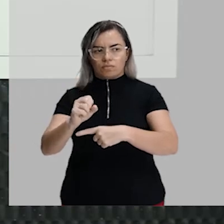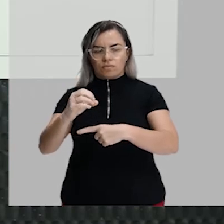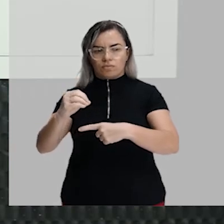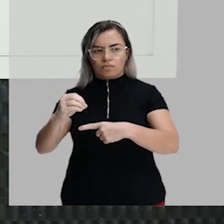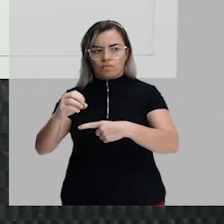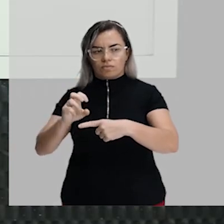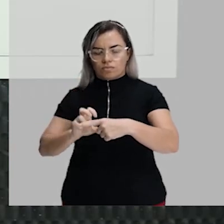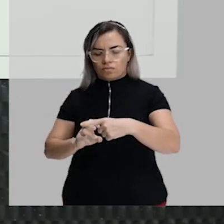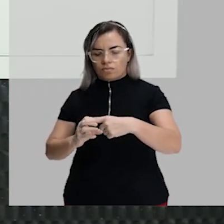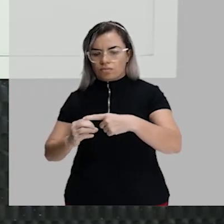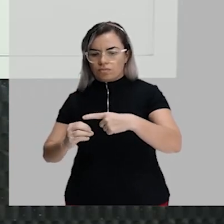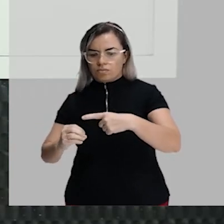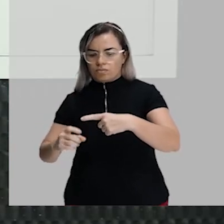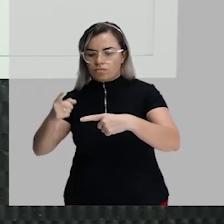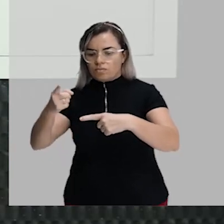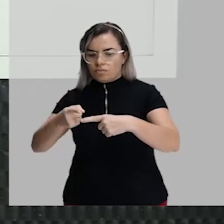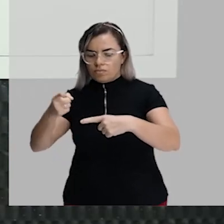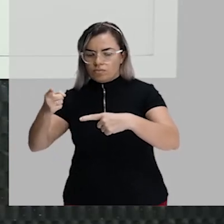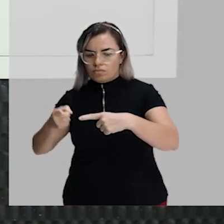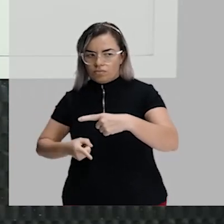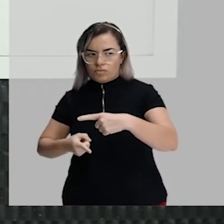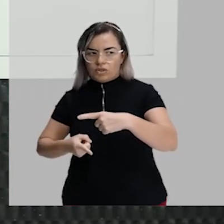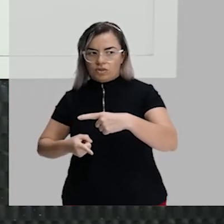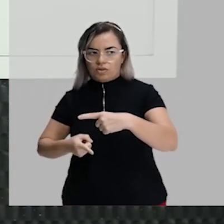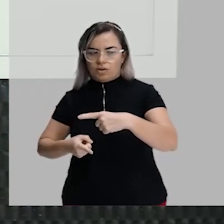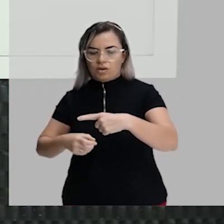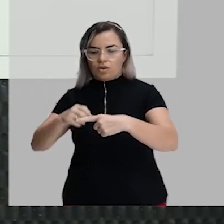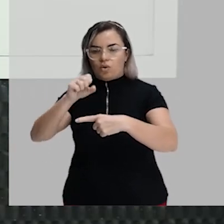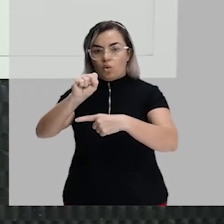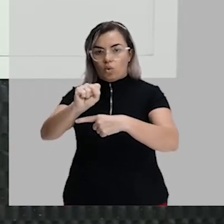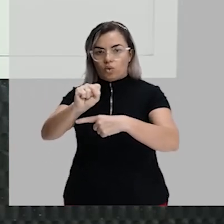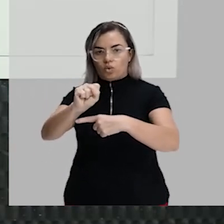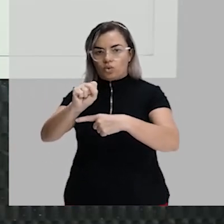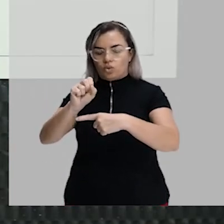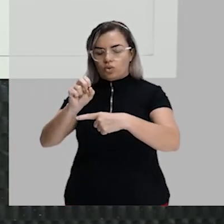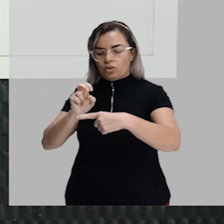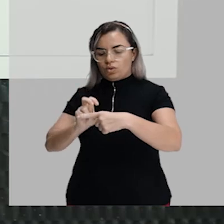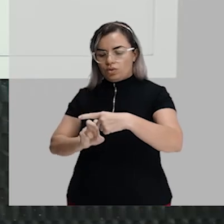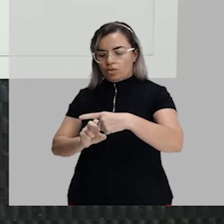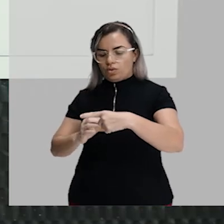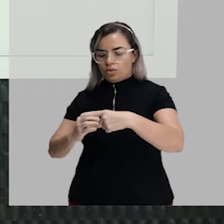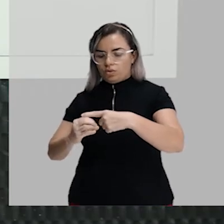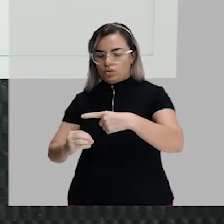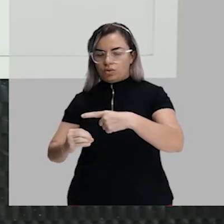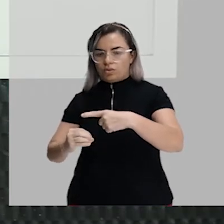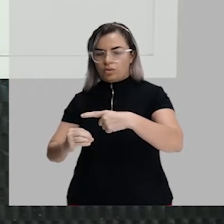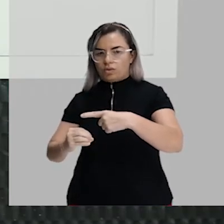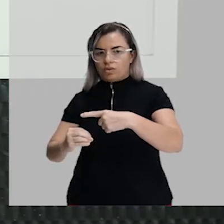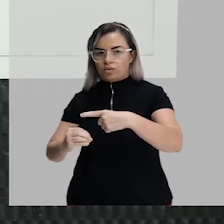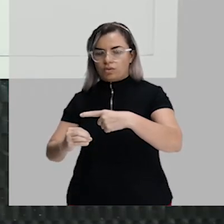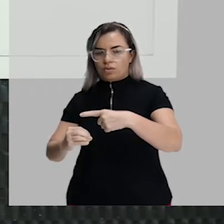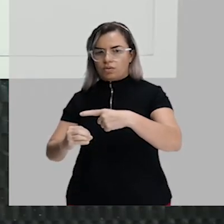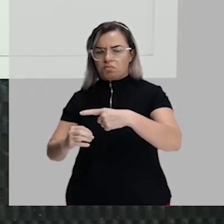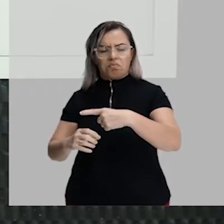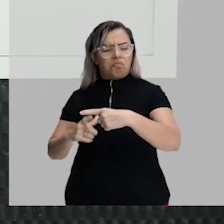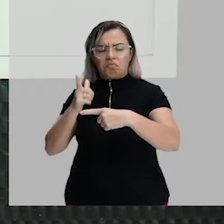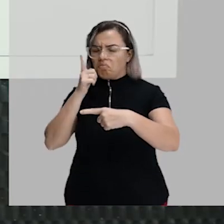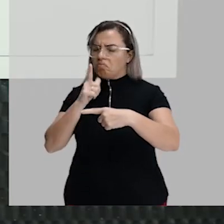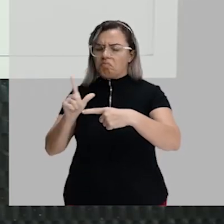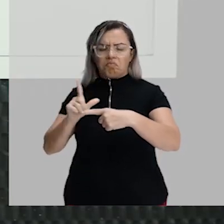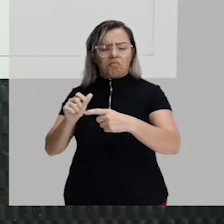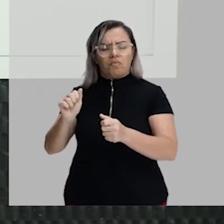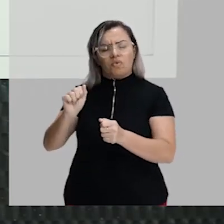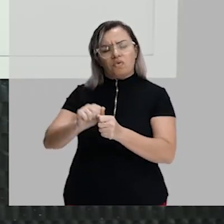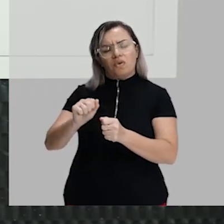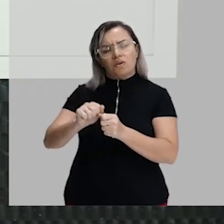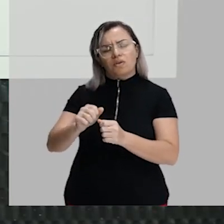0 com 0. Fica 8 dividido por 50, ok? 8 dividido por 50 a gente não consegue fazer.